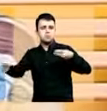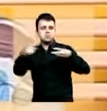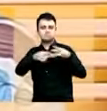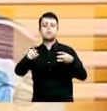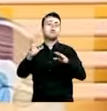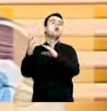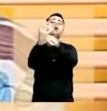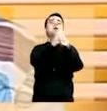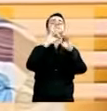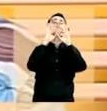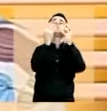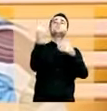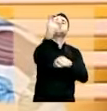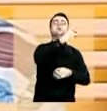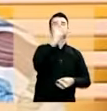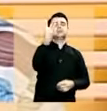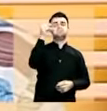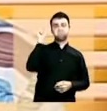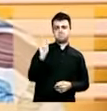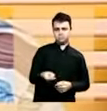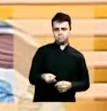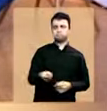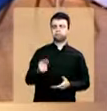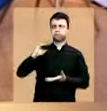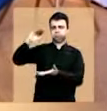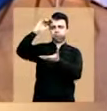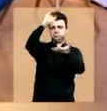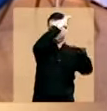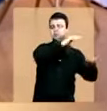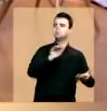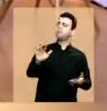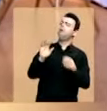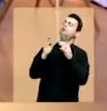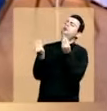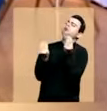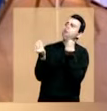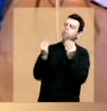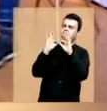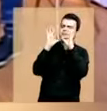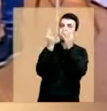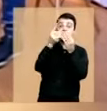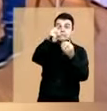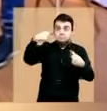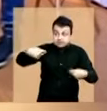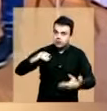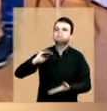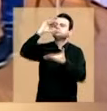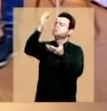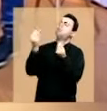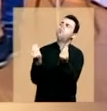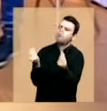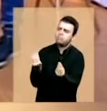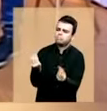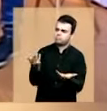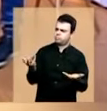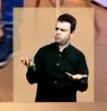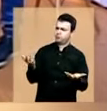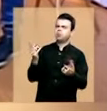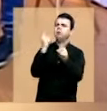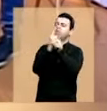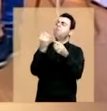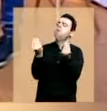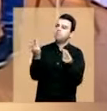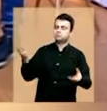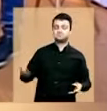semanalmente 3.000 famílias. E como que é essa triagem? Como você detecta que família precisa dessa doação? Esse trabalho, quem está